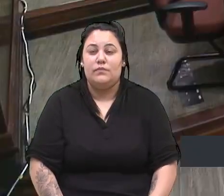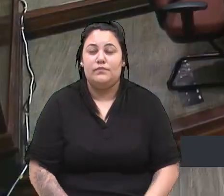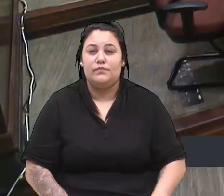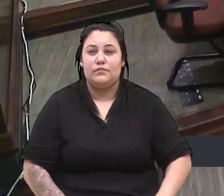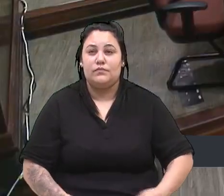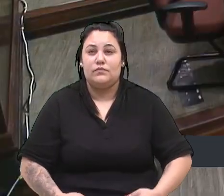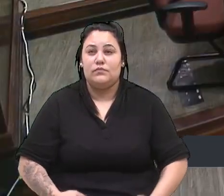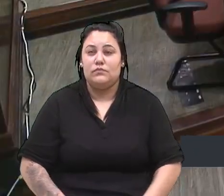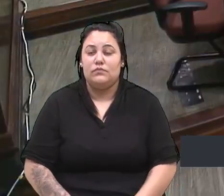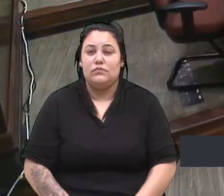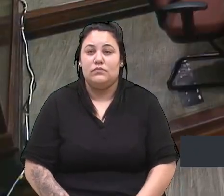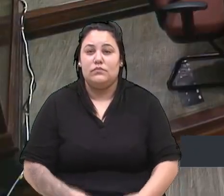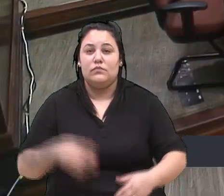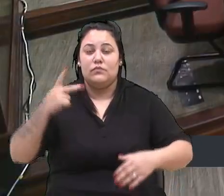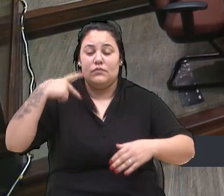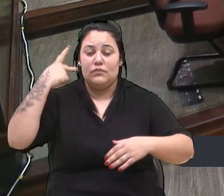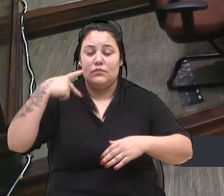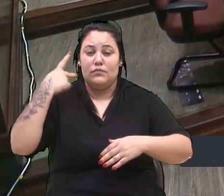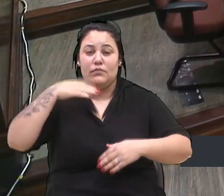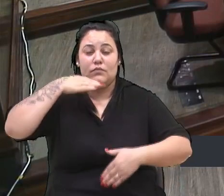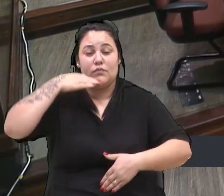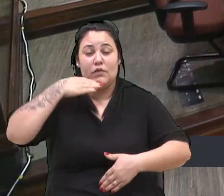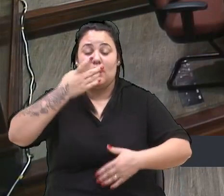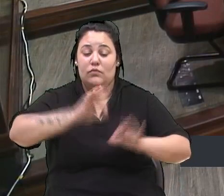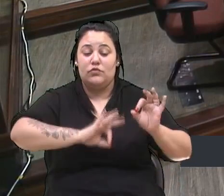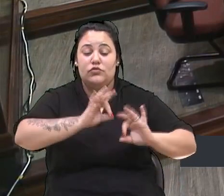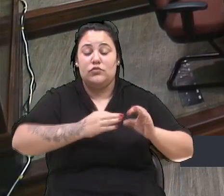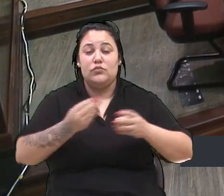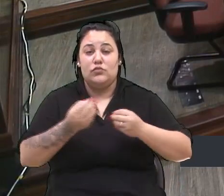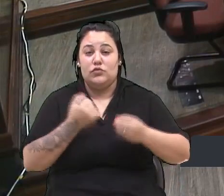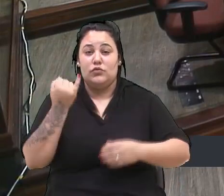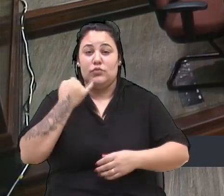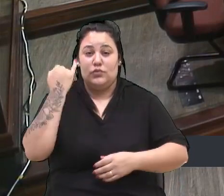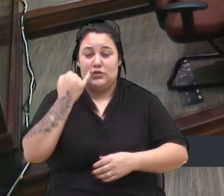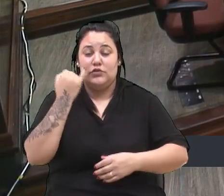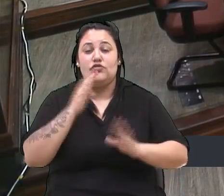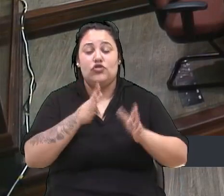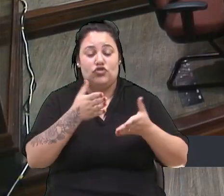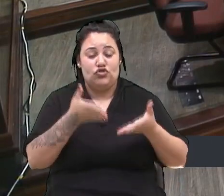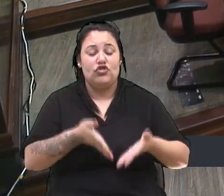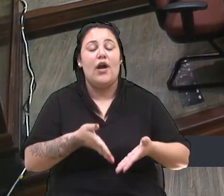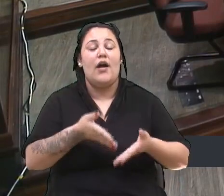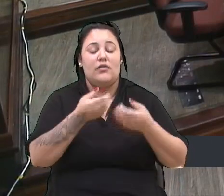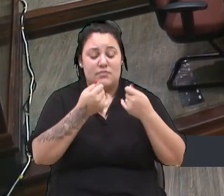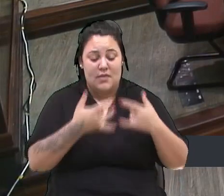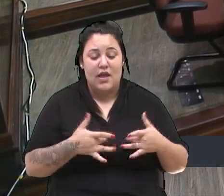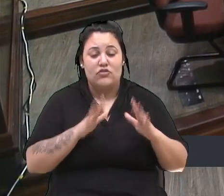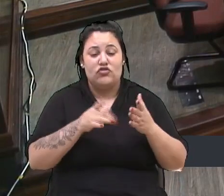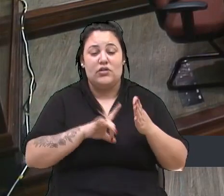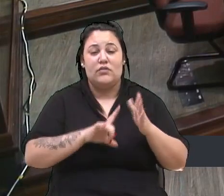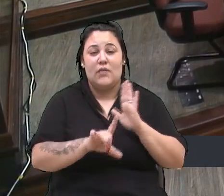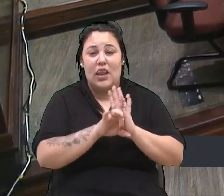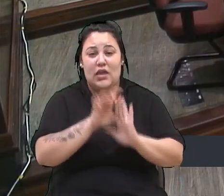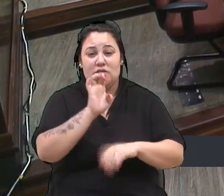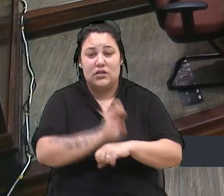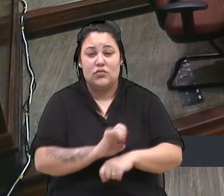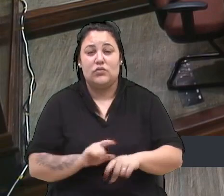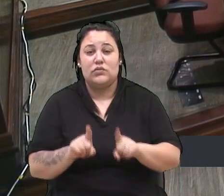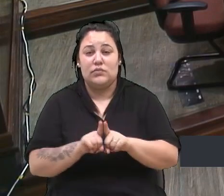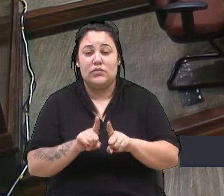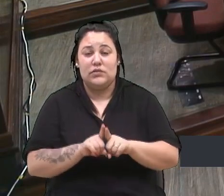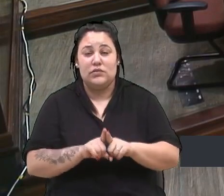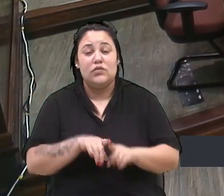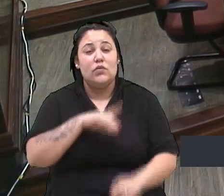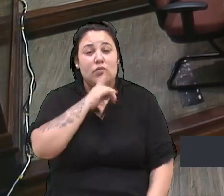Vereador Bortola, projeto importante, né? Acho que bem colocado já tem uma lei estadual, inclusive o Alberto